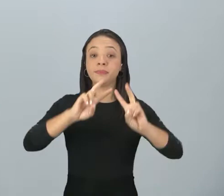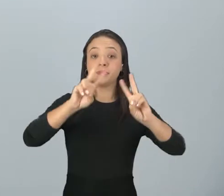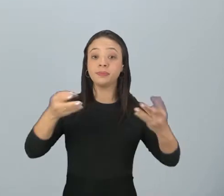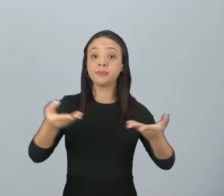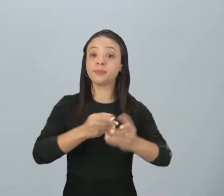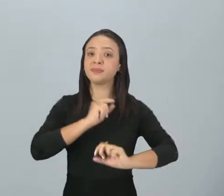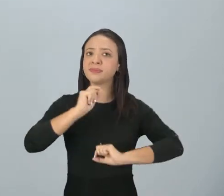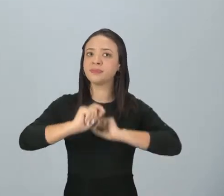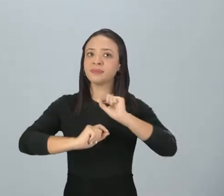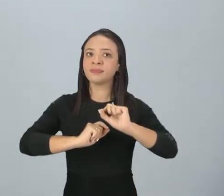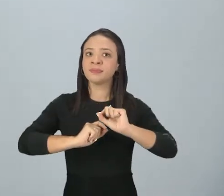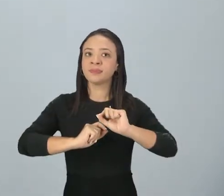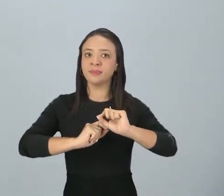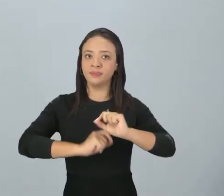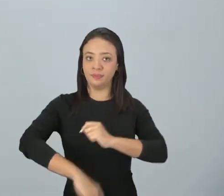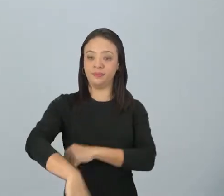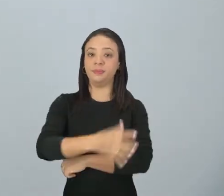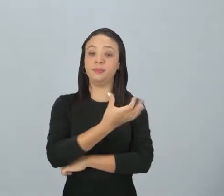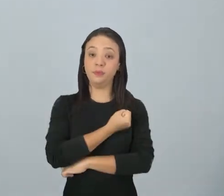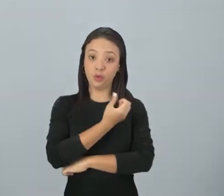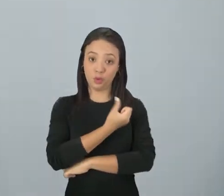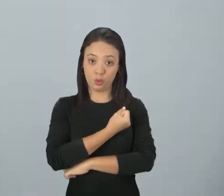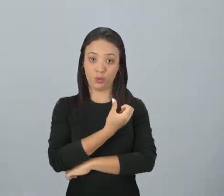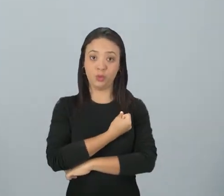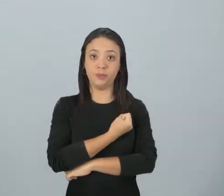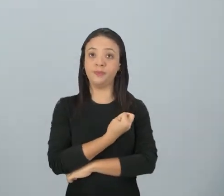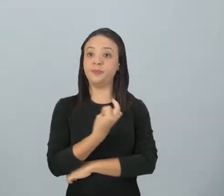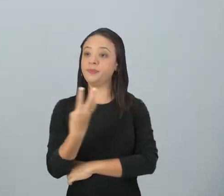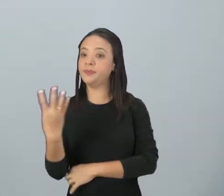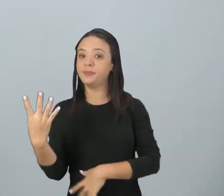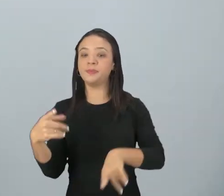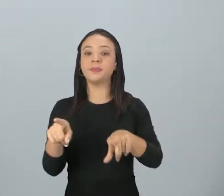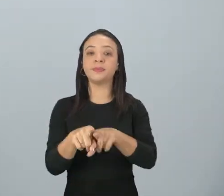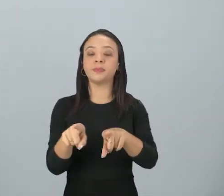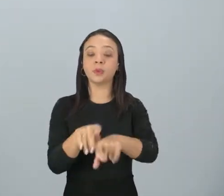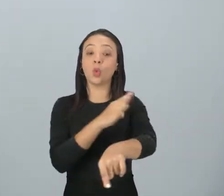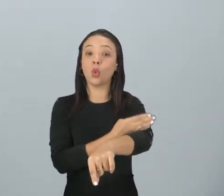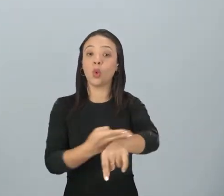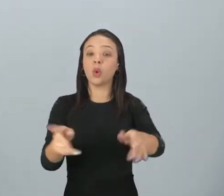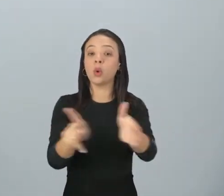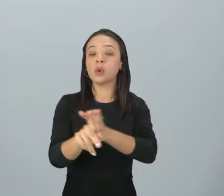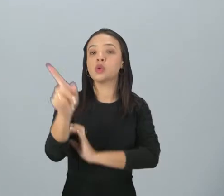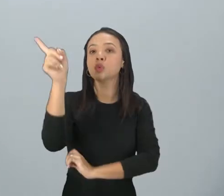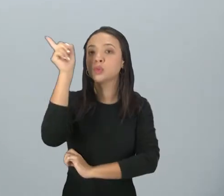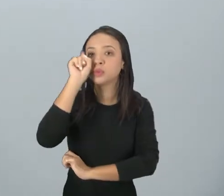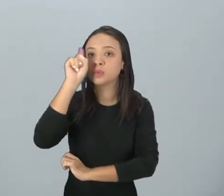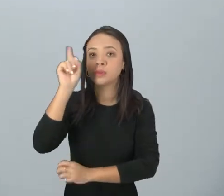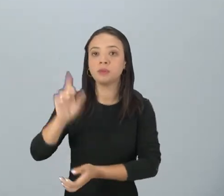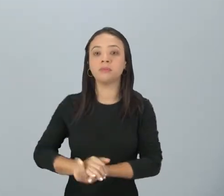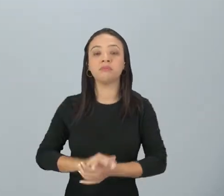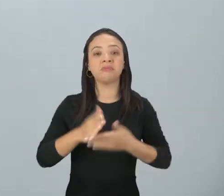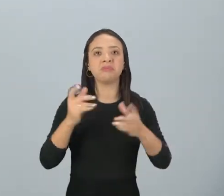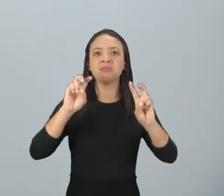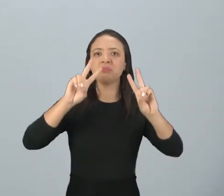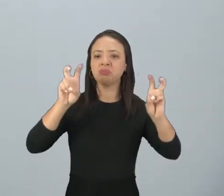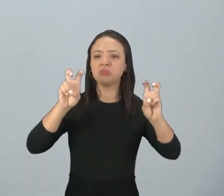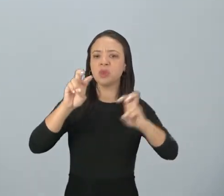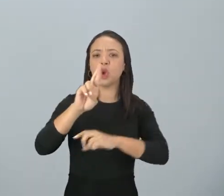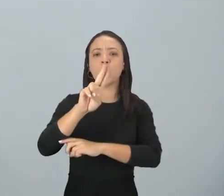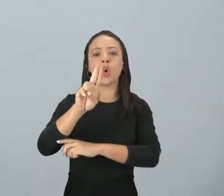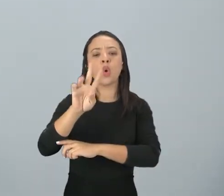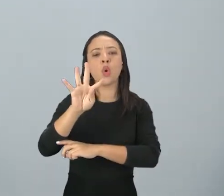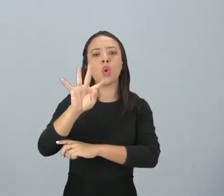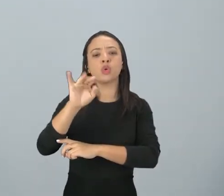tema hoje? Los numerales cardinales e la rotina diária. Então, quando eu falo esse termo, né,